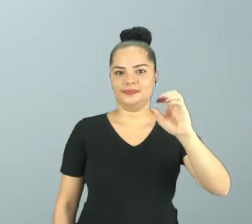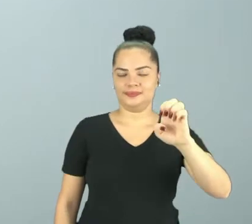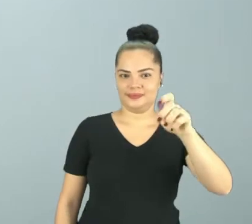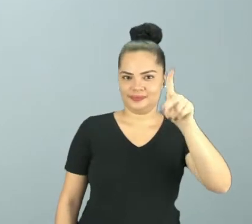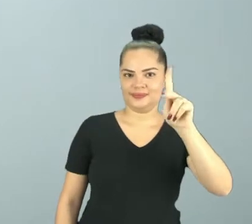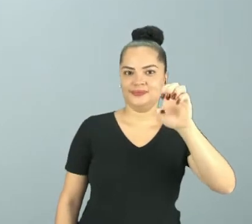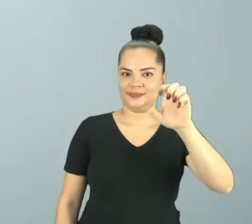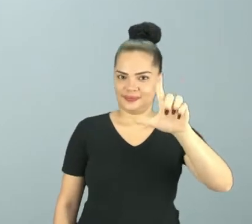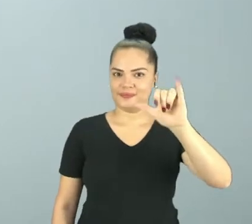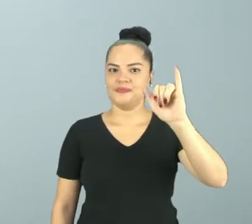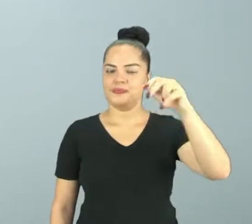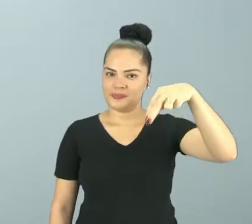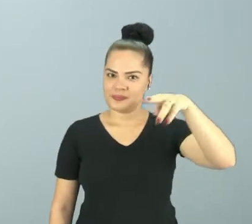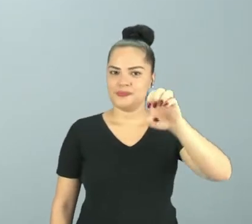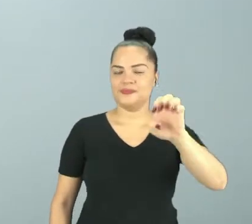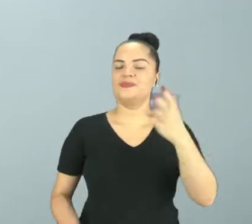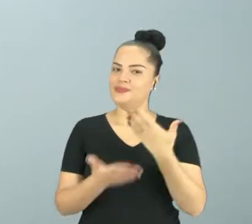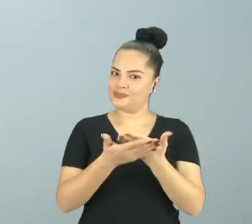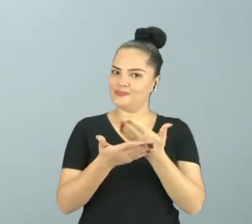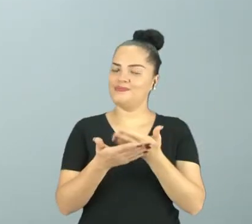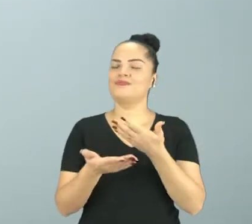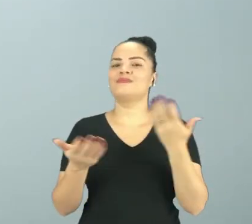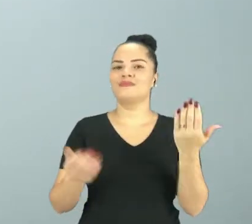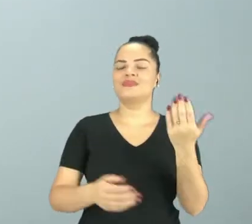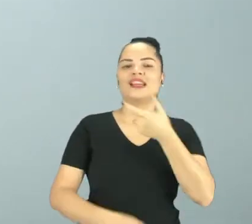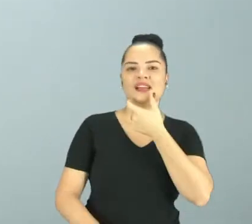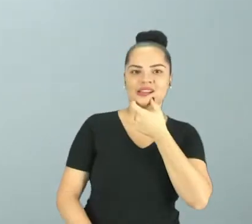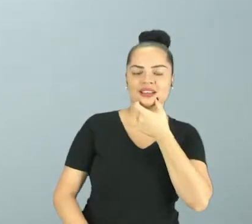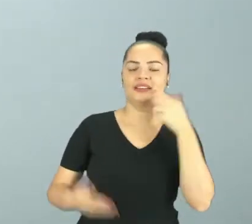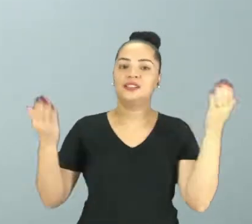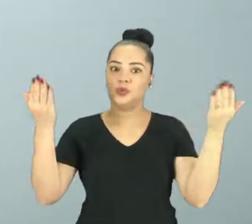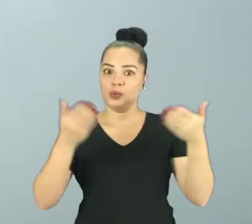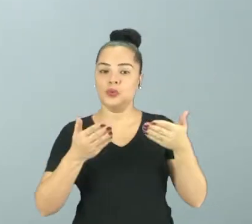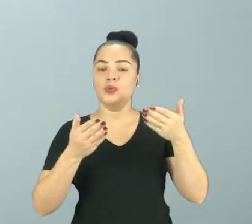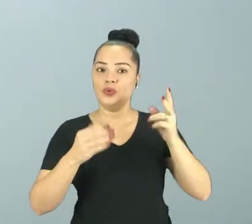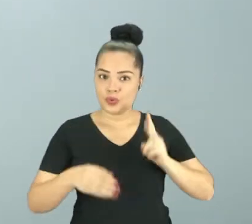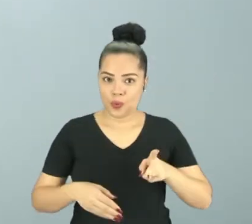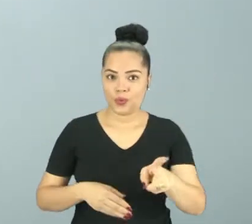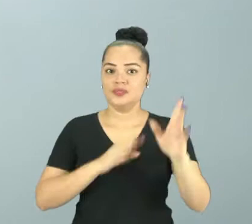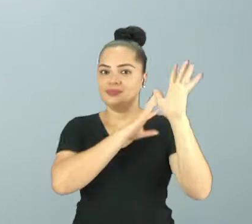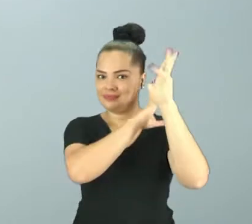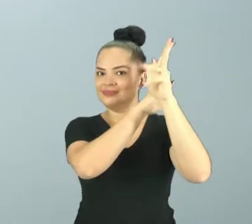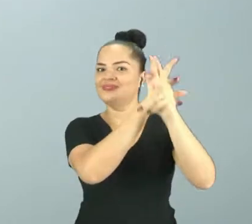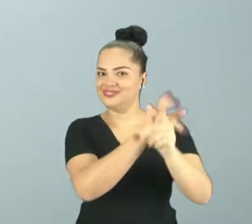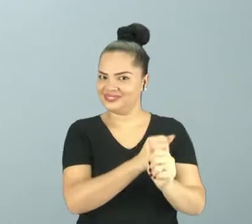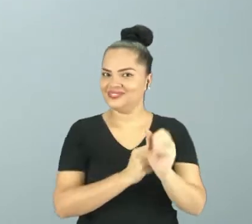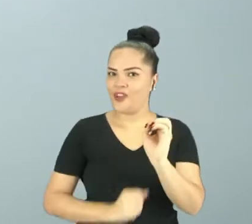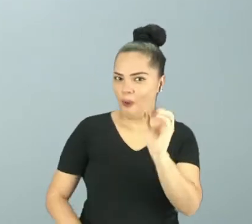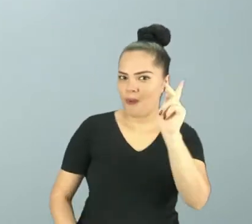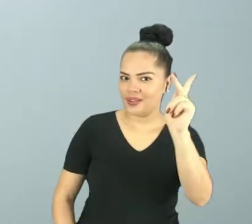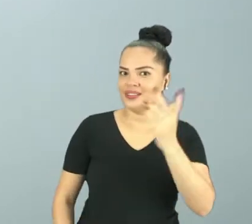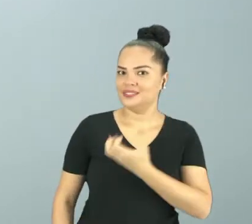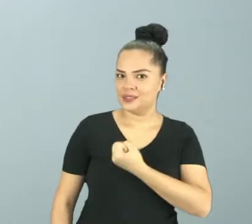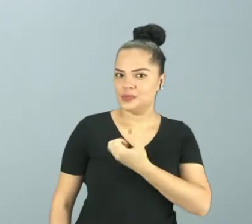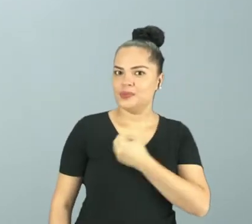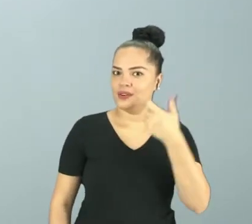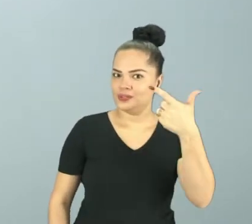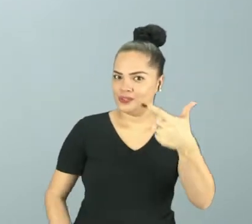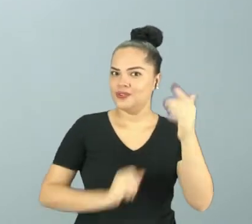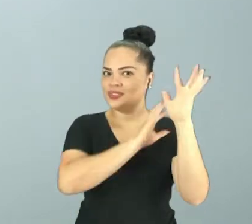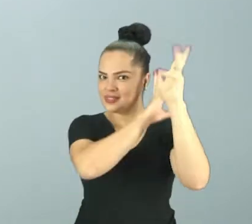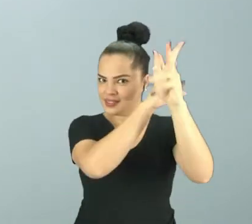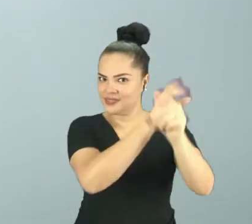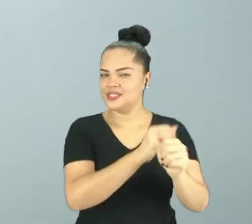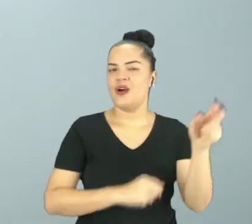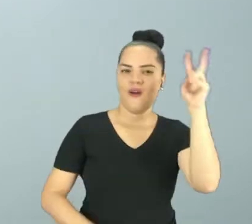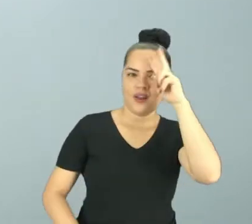bem-vindos à nossa aula de inglês. Hoje nós vamos continuar trabalhando com a nossa revisão, ok? Então é a nossa revisão 2 e vamos relembrar um pouquinho